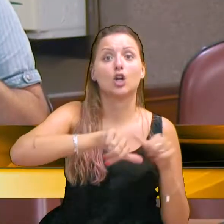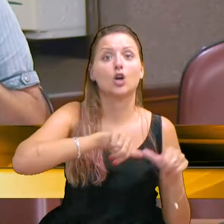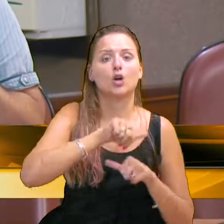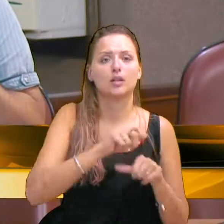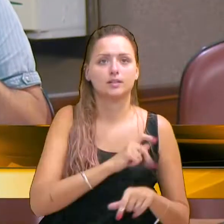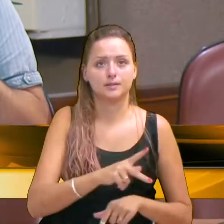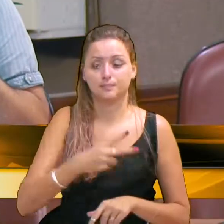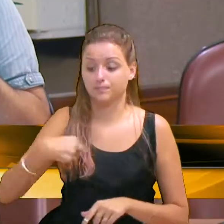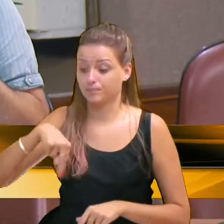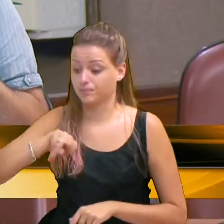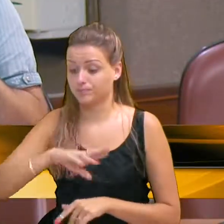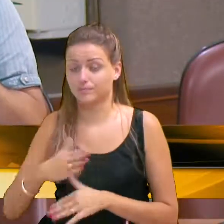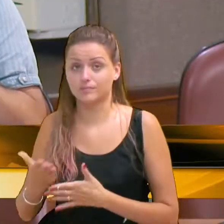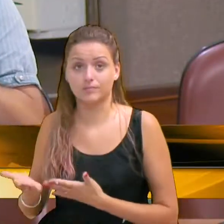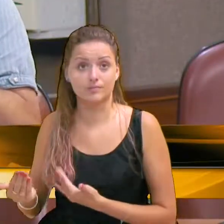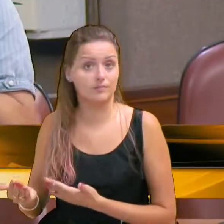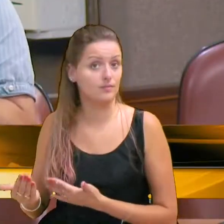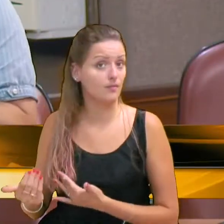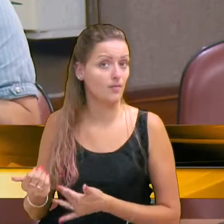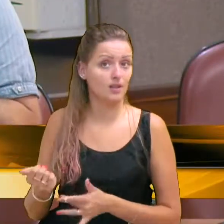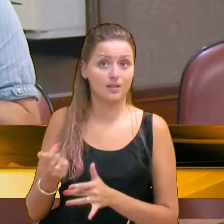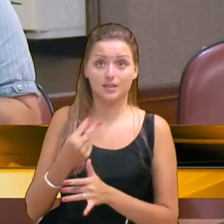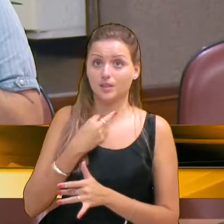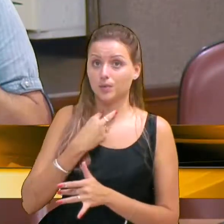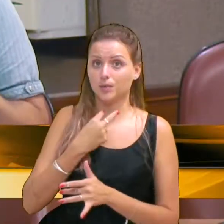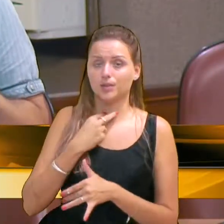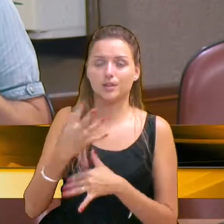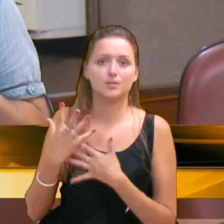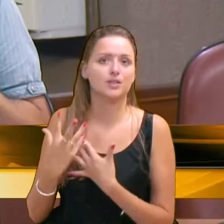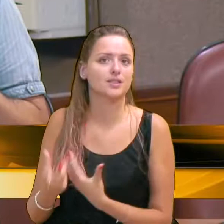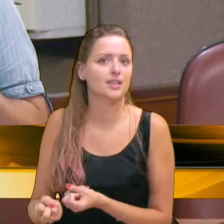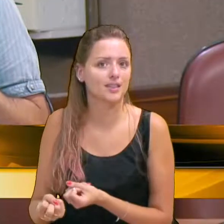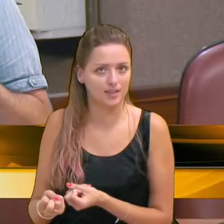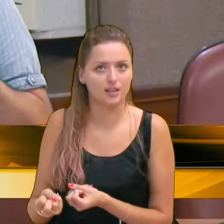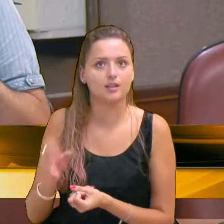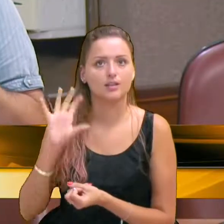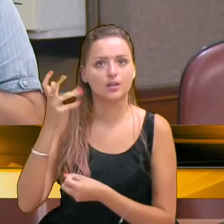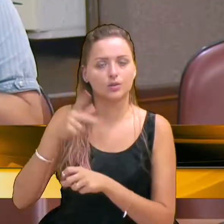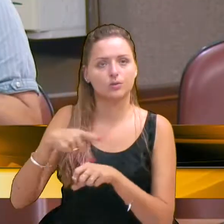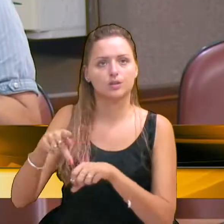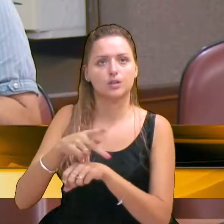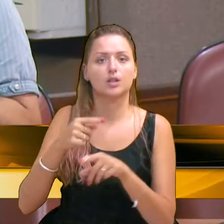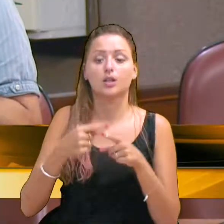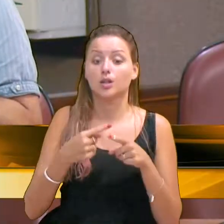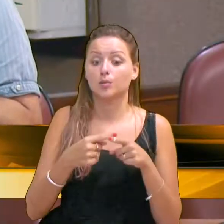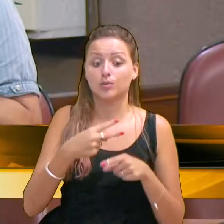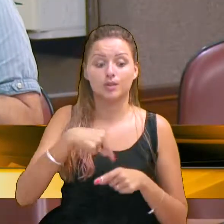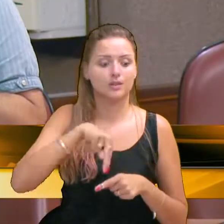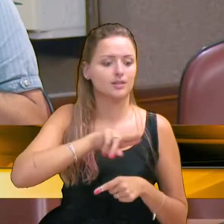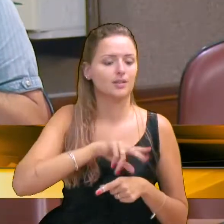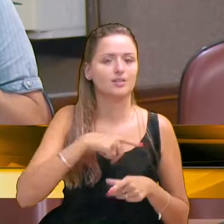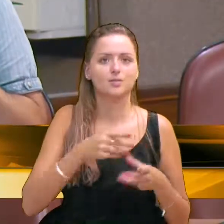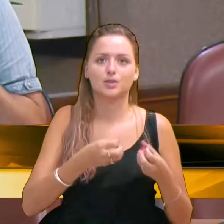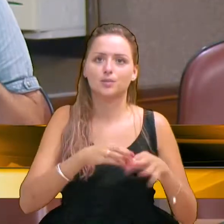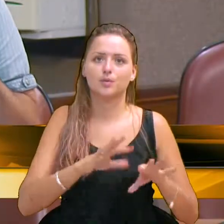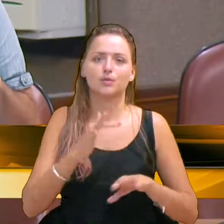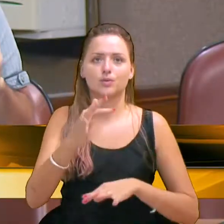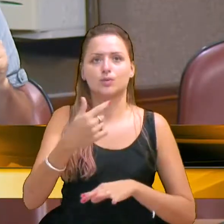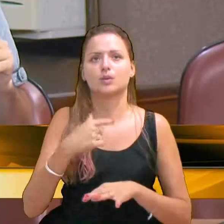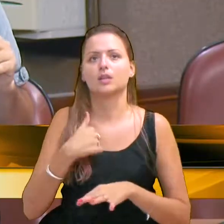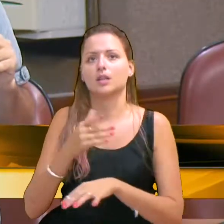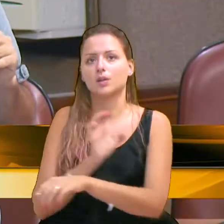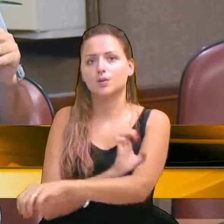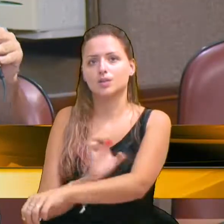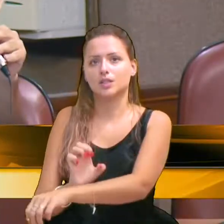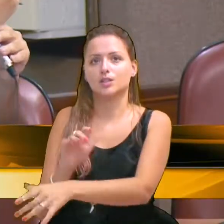Nós jovens, não podemos admitir que isso aconteça no nosso país, porque nós seremos os prejudicados. Eu fui estagiário até meus